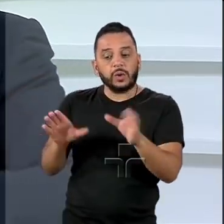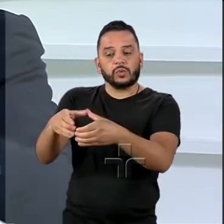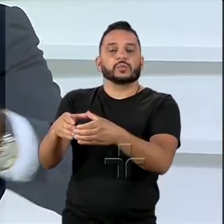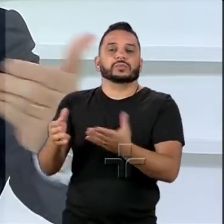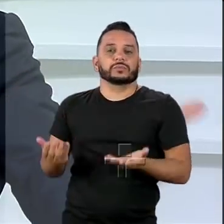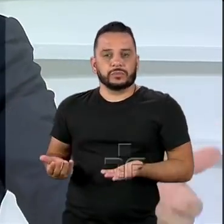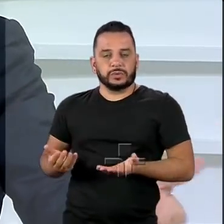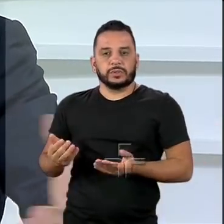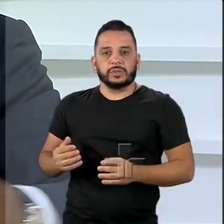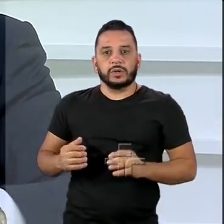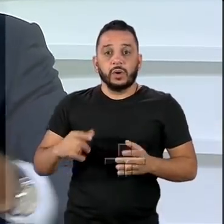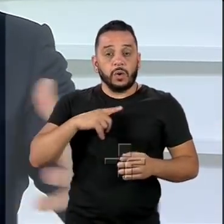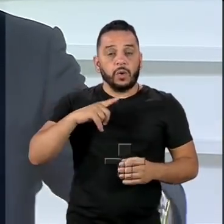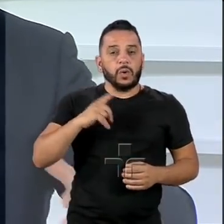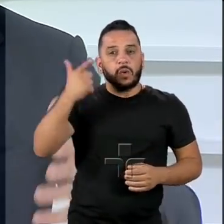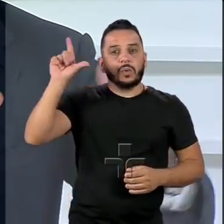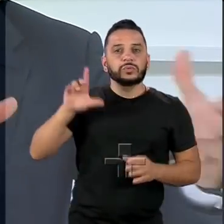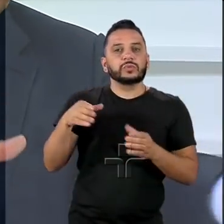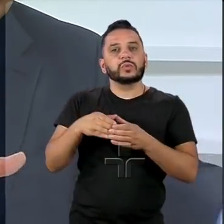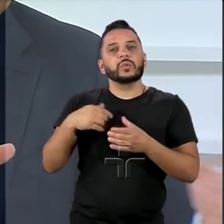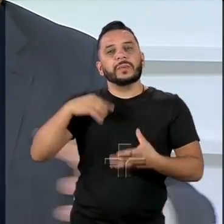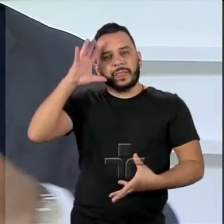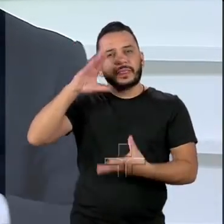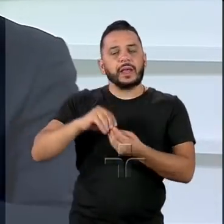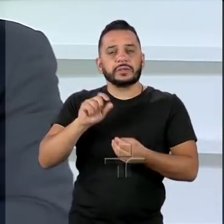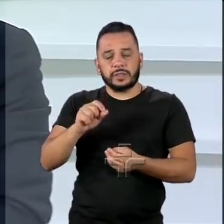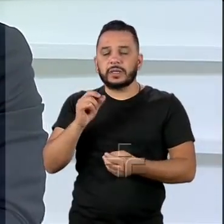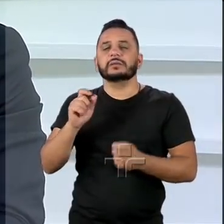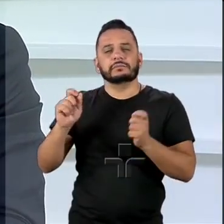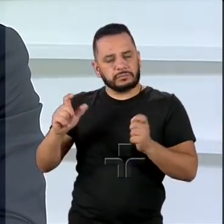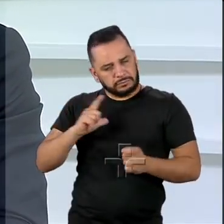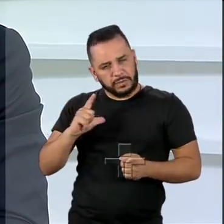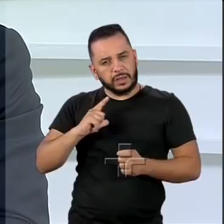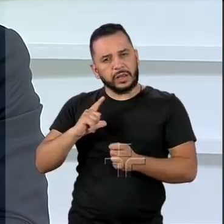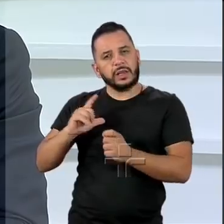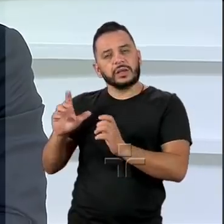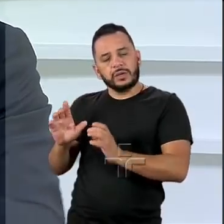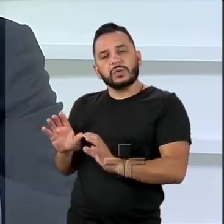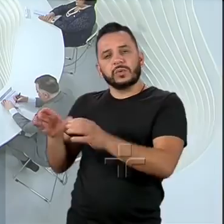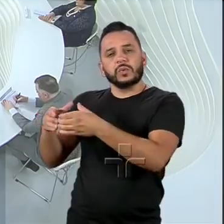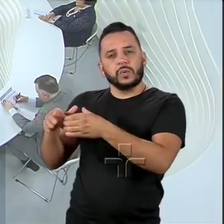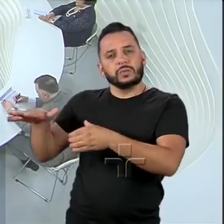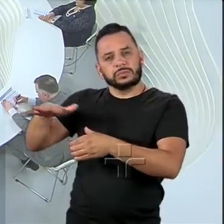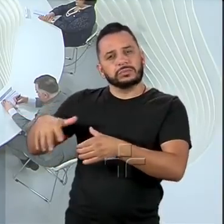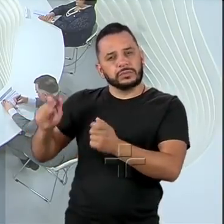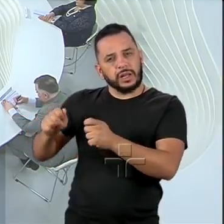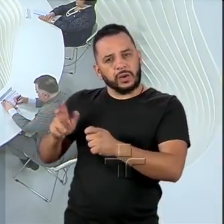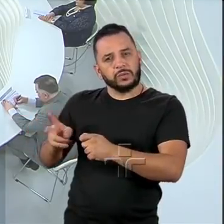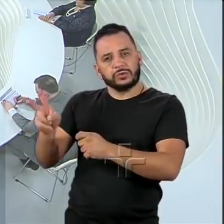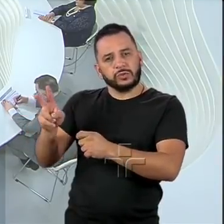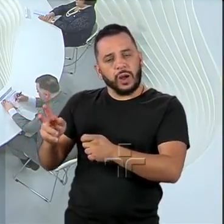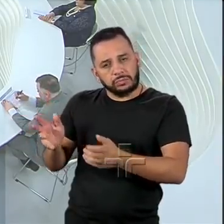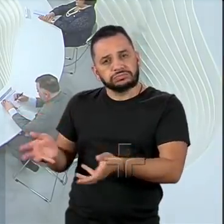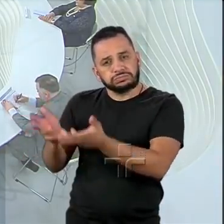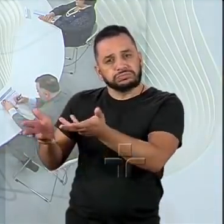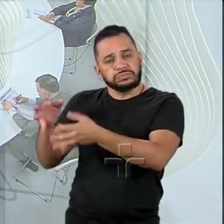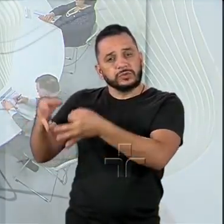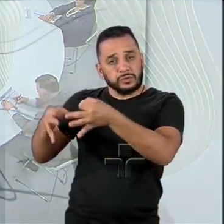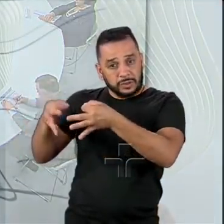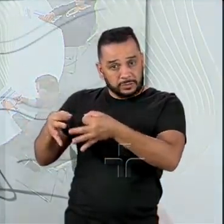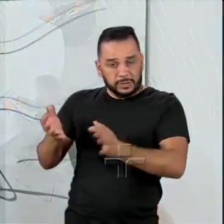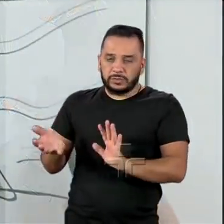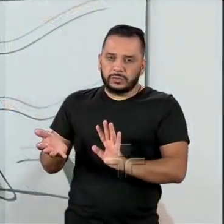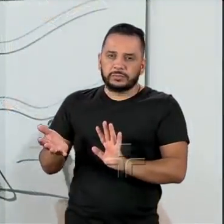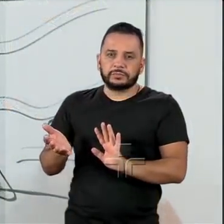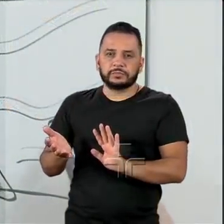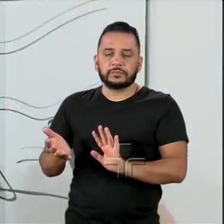uma colegialidade suficiente para que se promova esses julgamentos. Ora, quer de uma forma, quer de